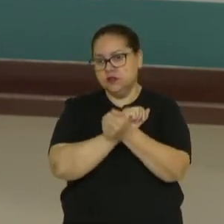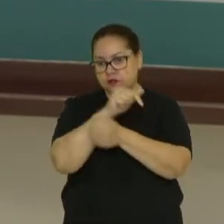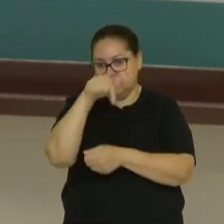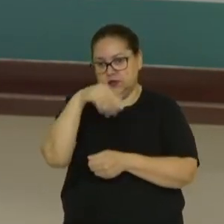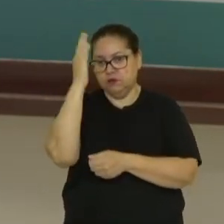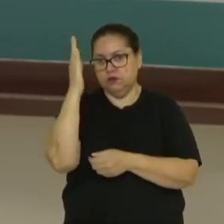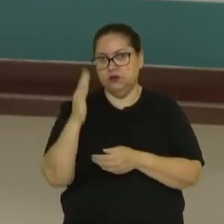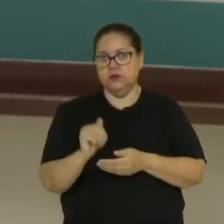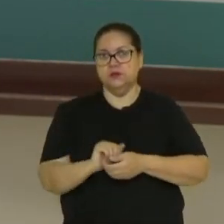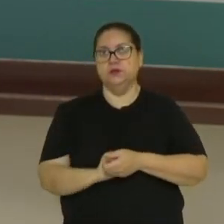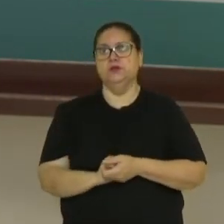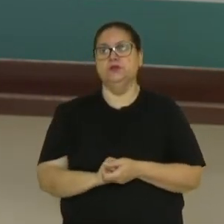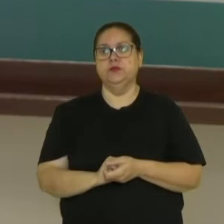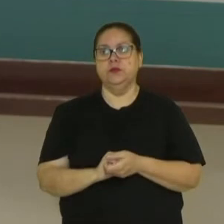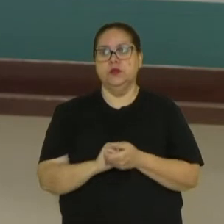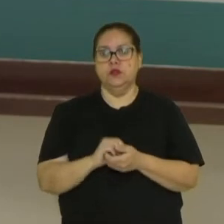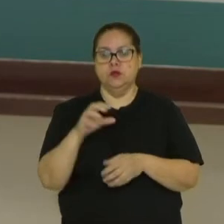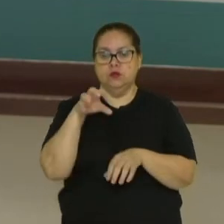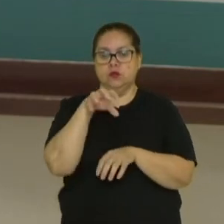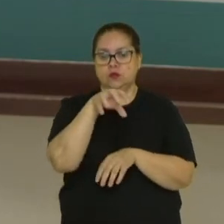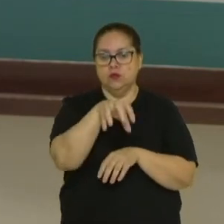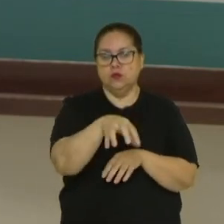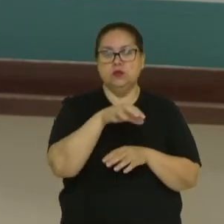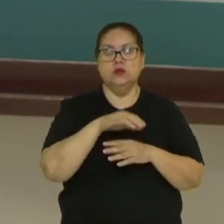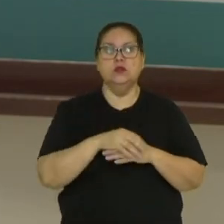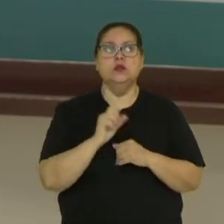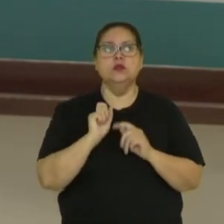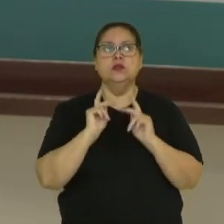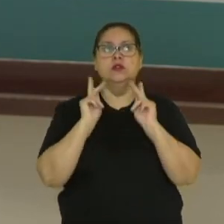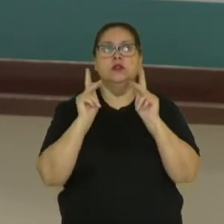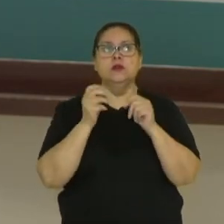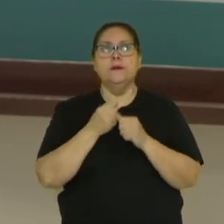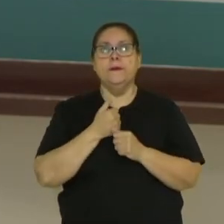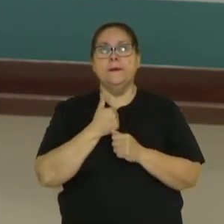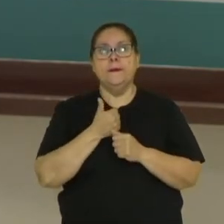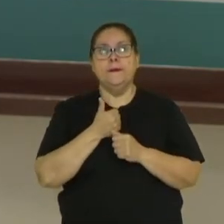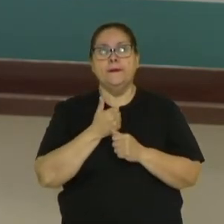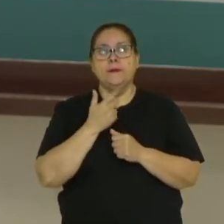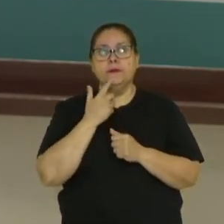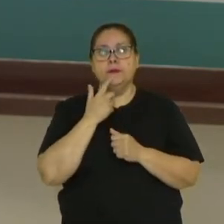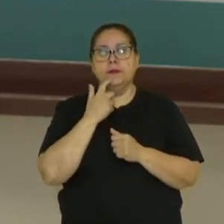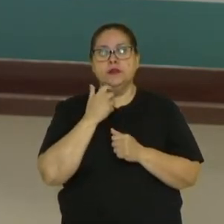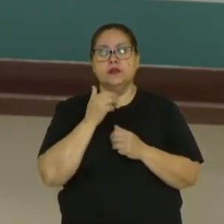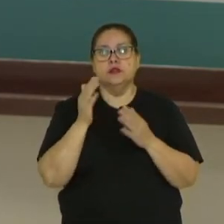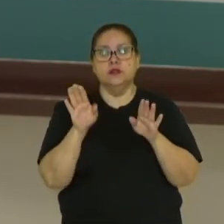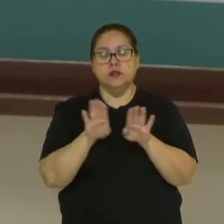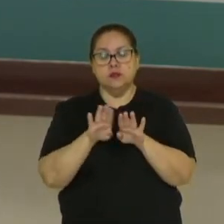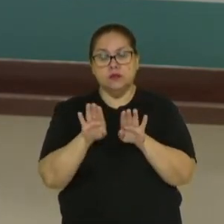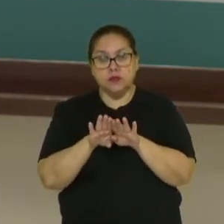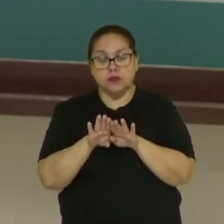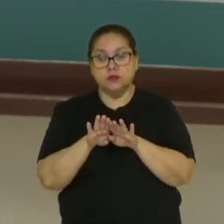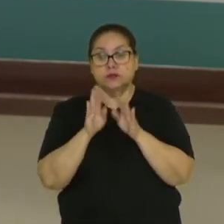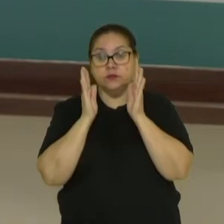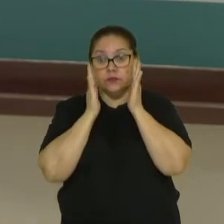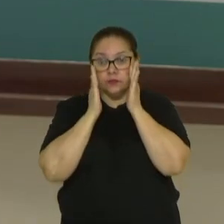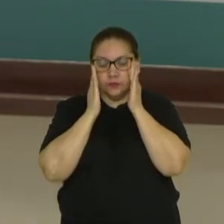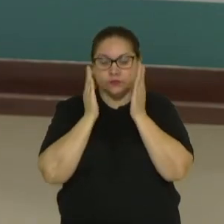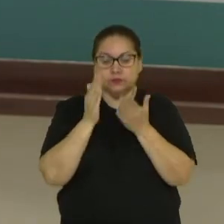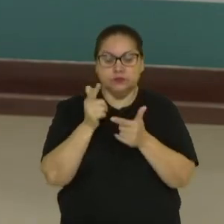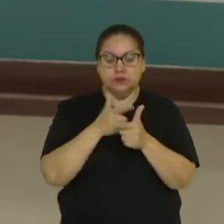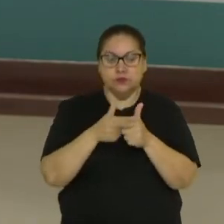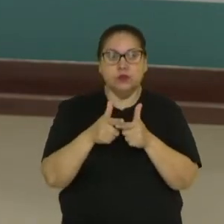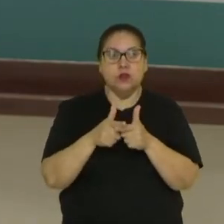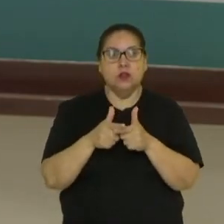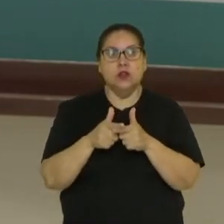escravos para o Brasil na época colonial, ok? Muito bem. E aqui temos também a divisão aqui, ó,